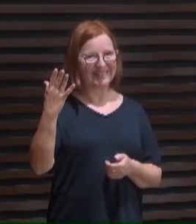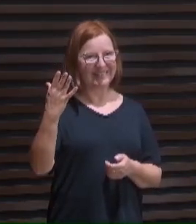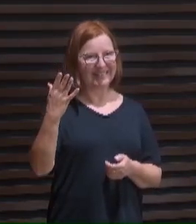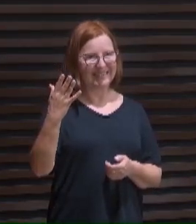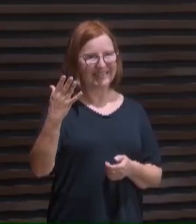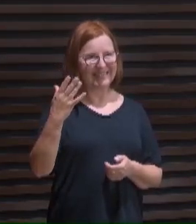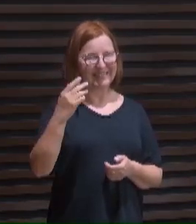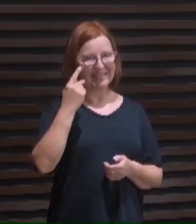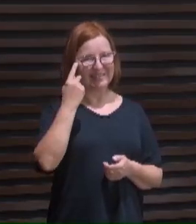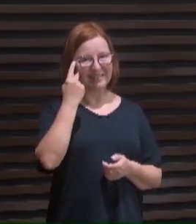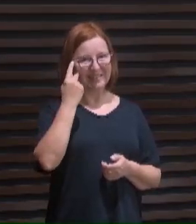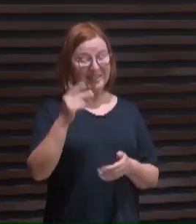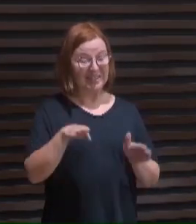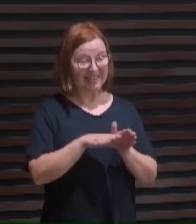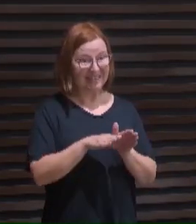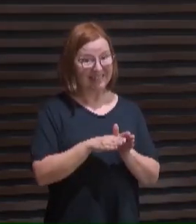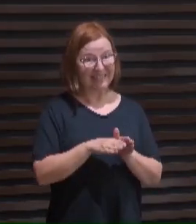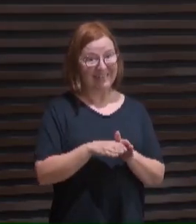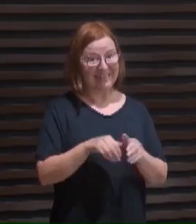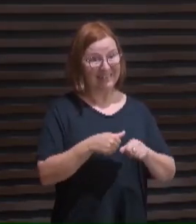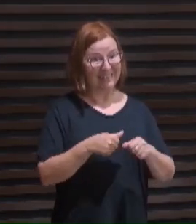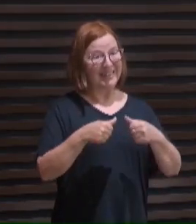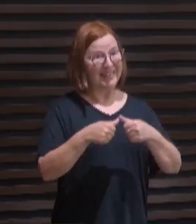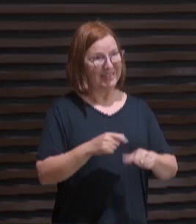chegarmos onde chegamos?